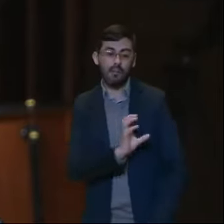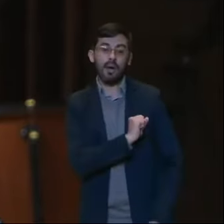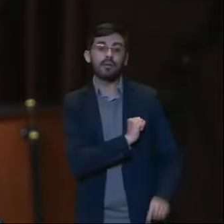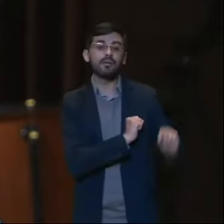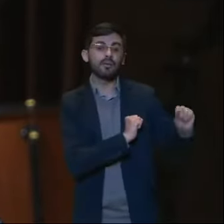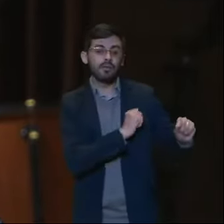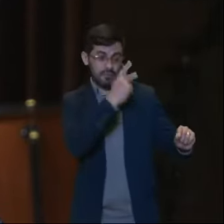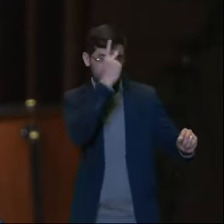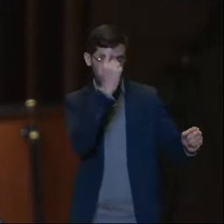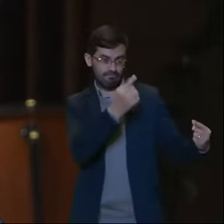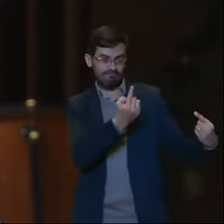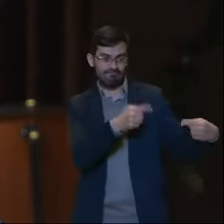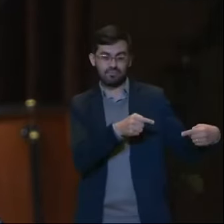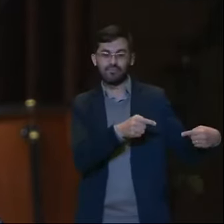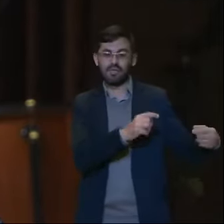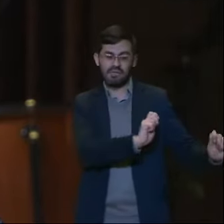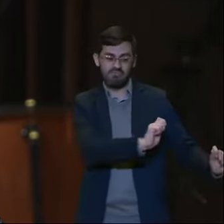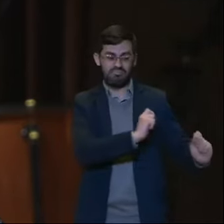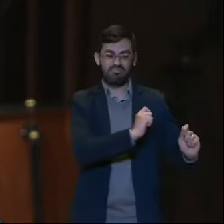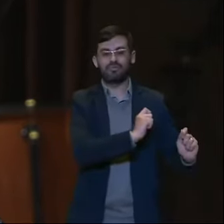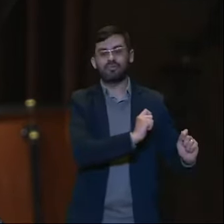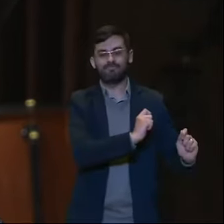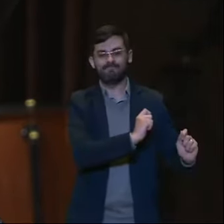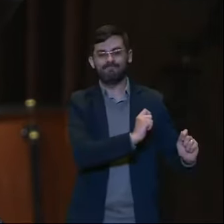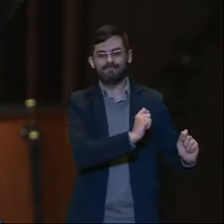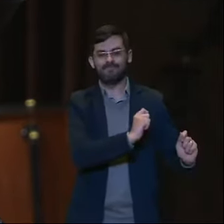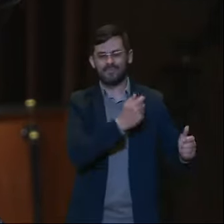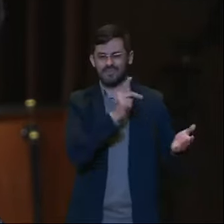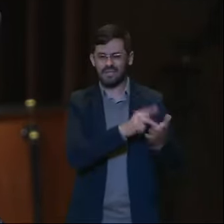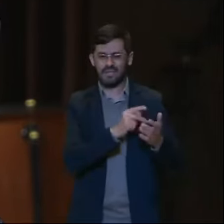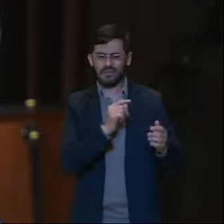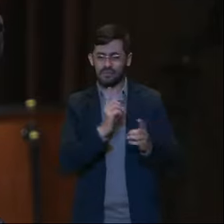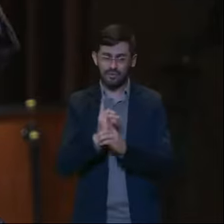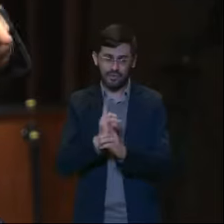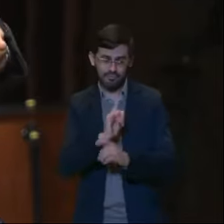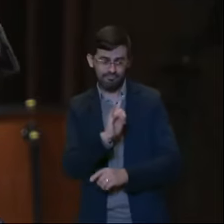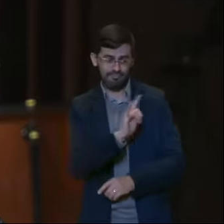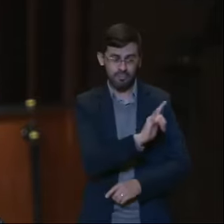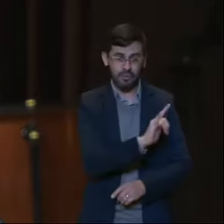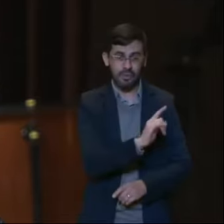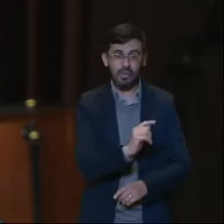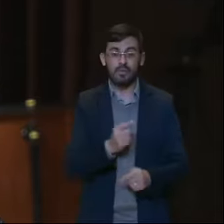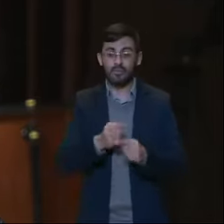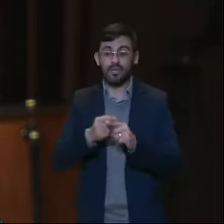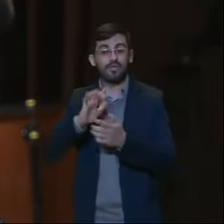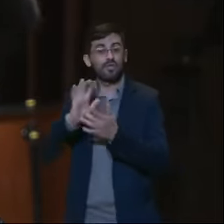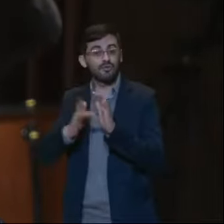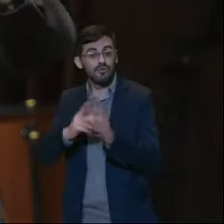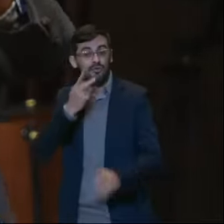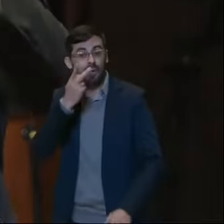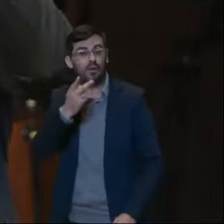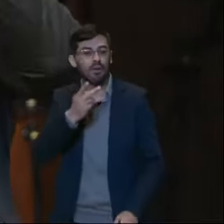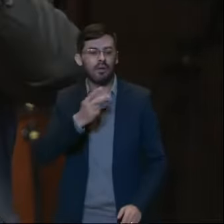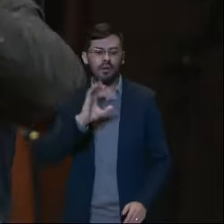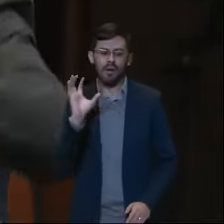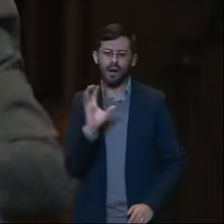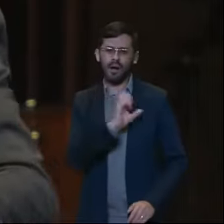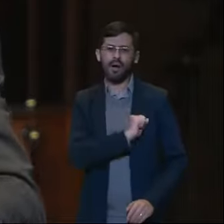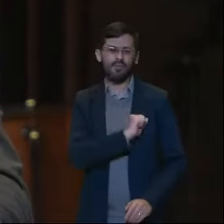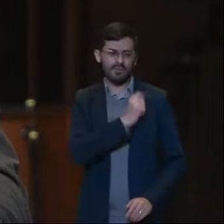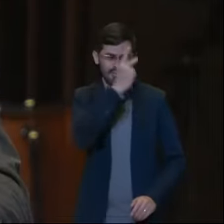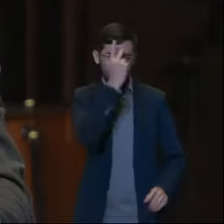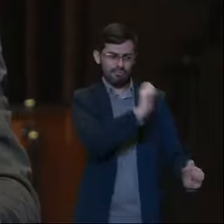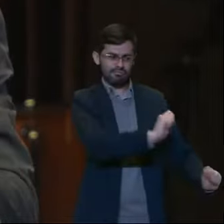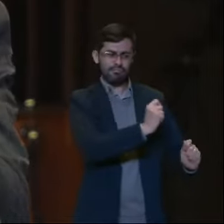seus inimigos, certo? Ele fala, ame os seus inimigos e ore por